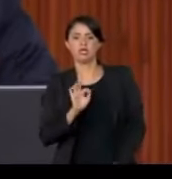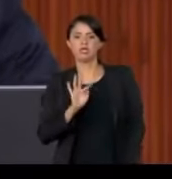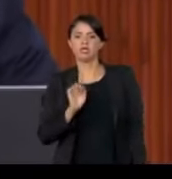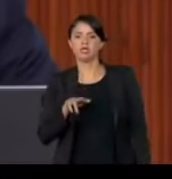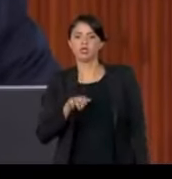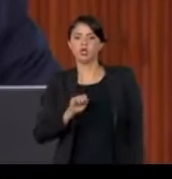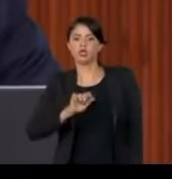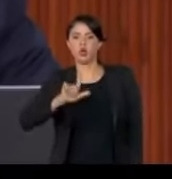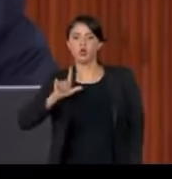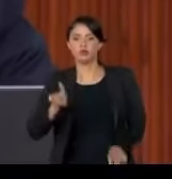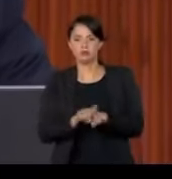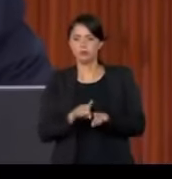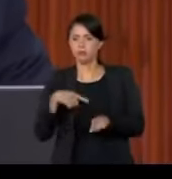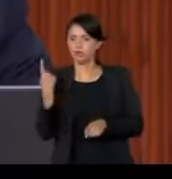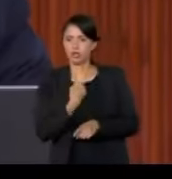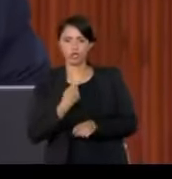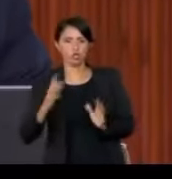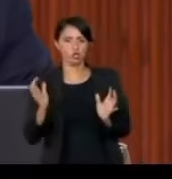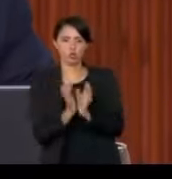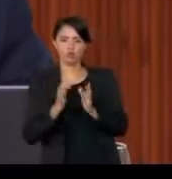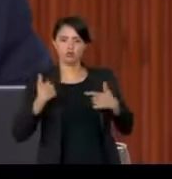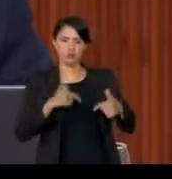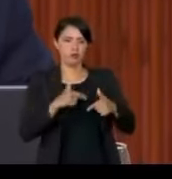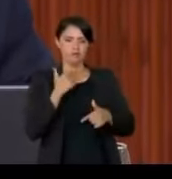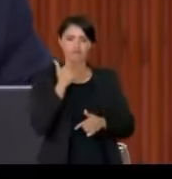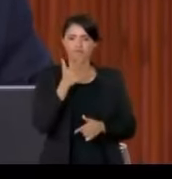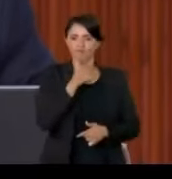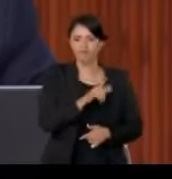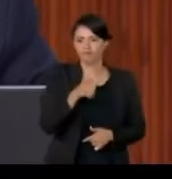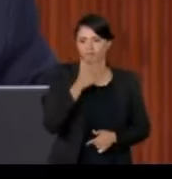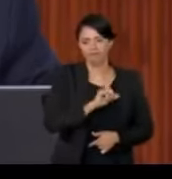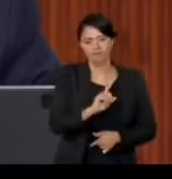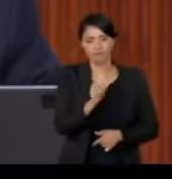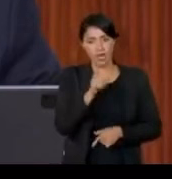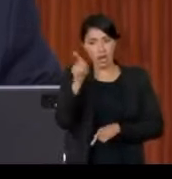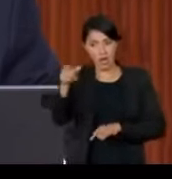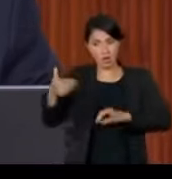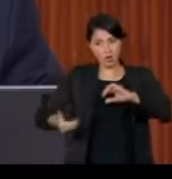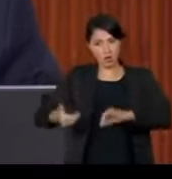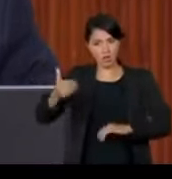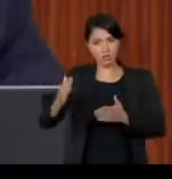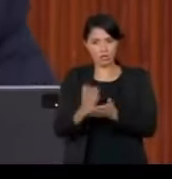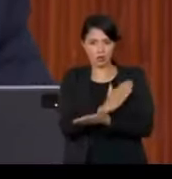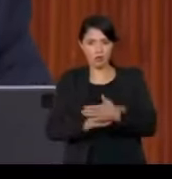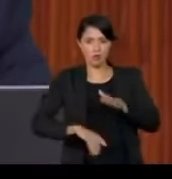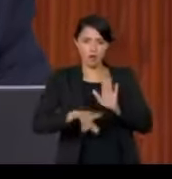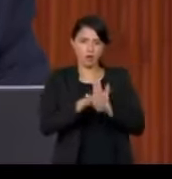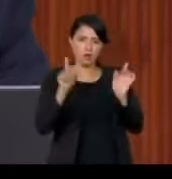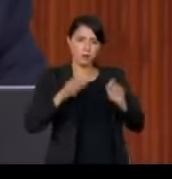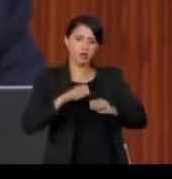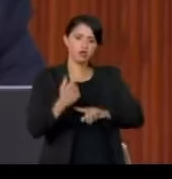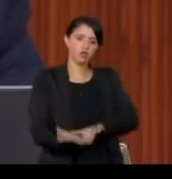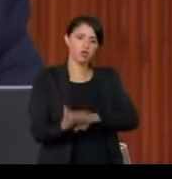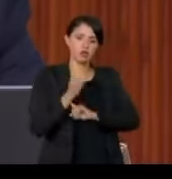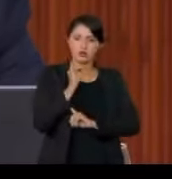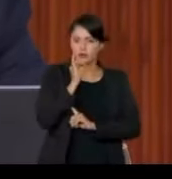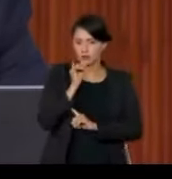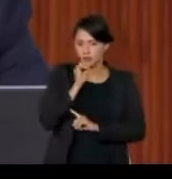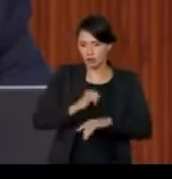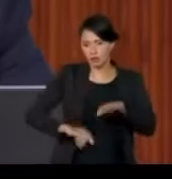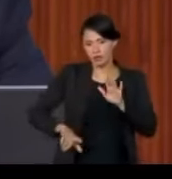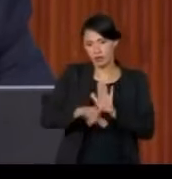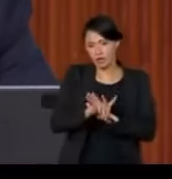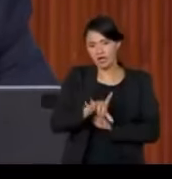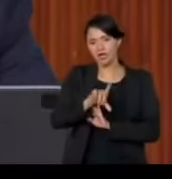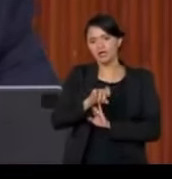um trabalho conjunto, a gente não vai chegar a lugar algum. Tramita no Congresso Nacional algumas leis que podem nos ajudar, como, por exemplo, a lei do